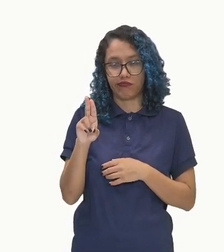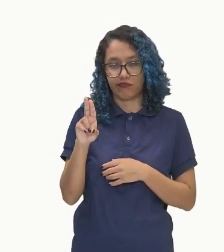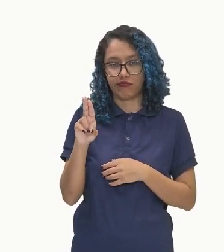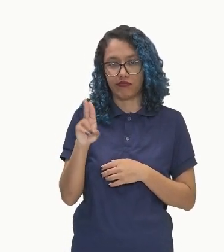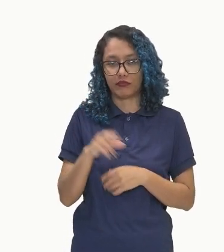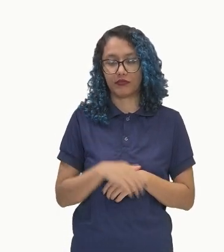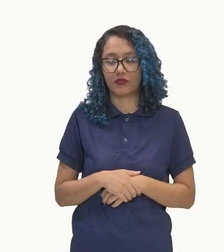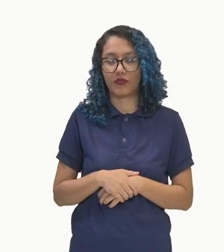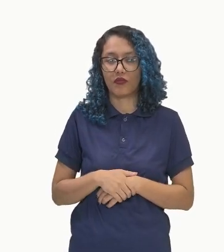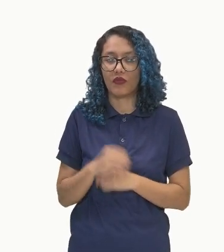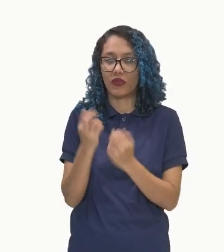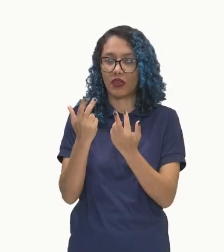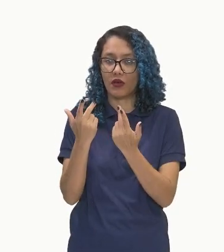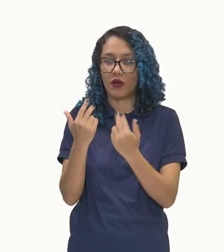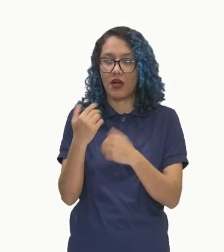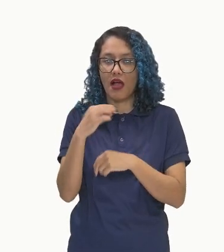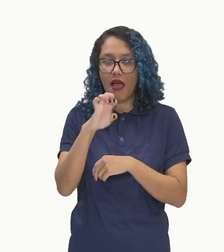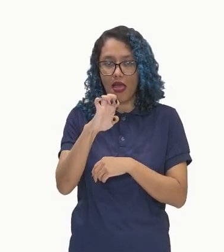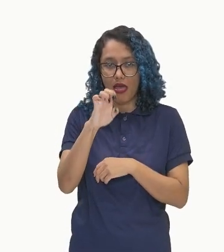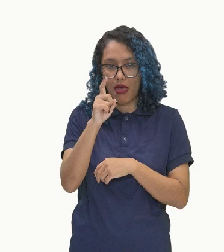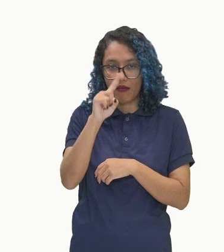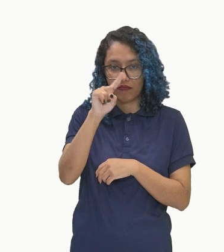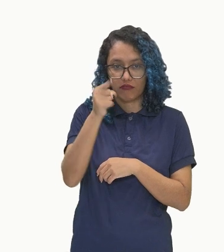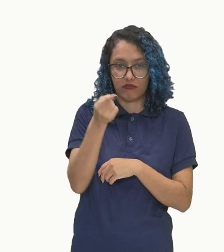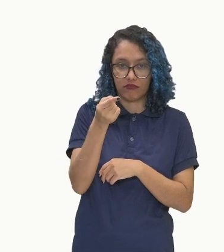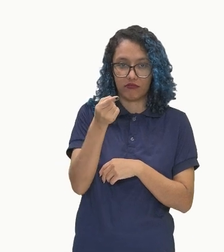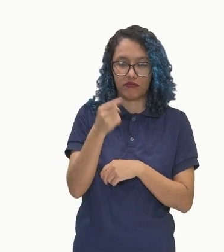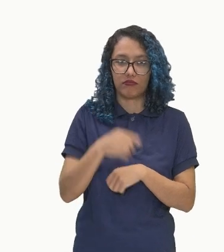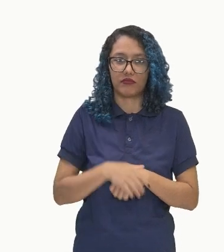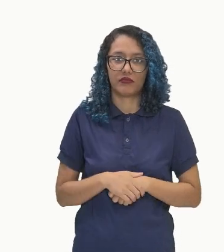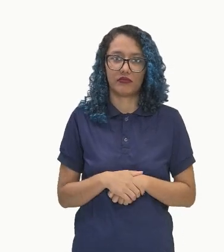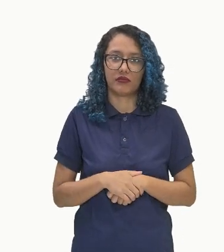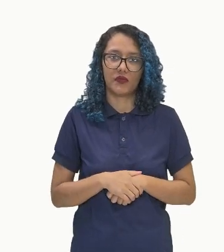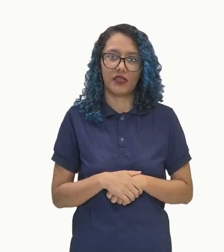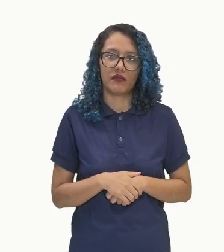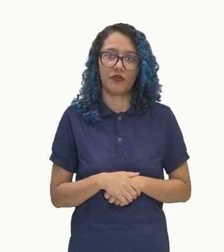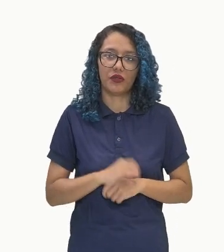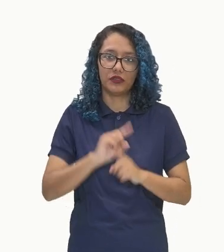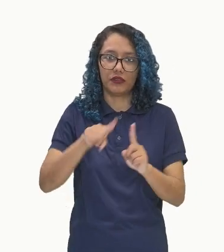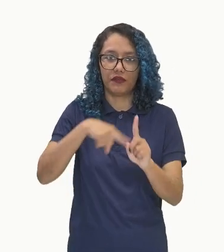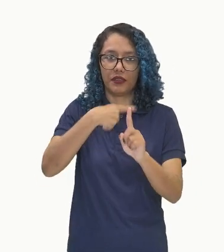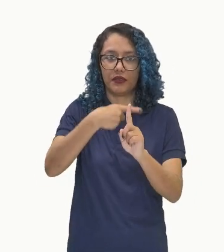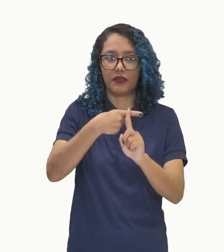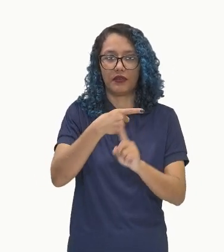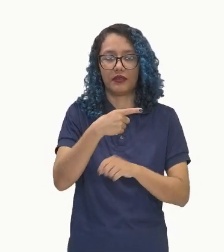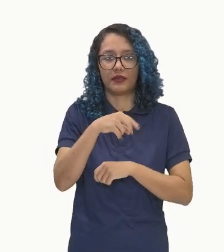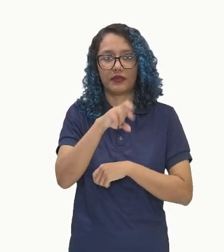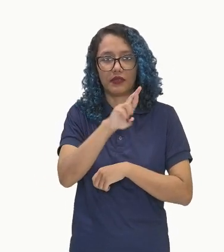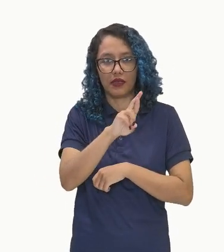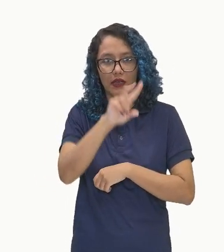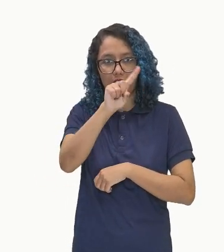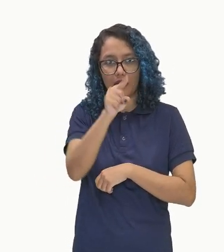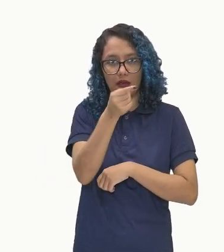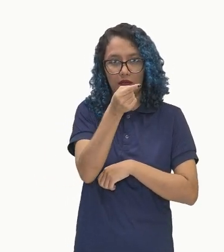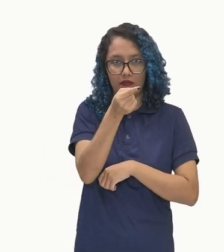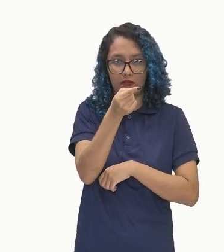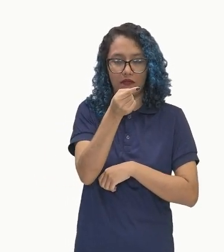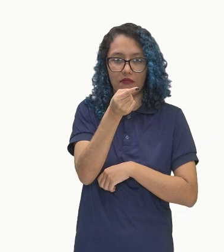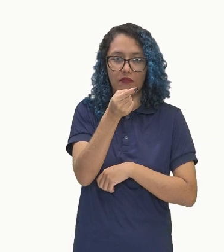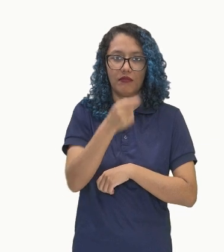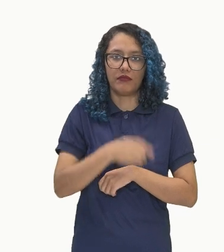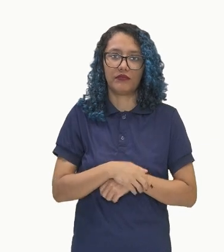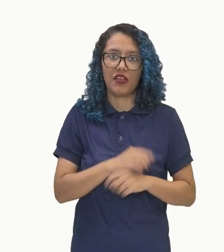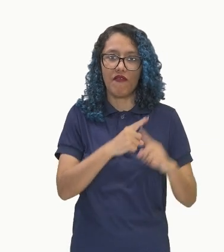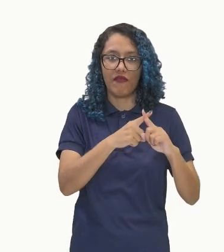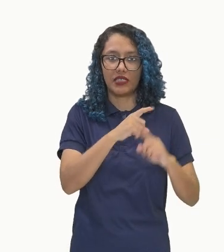mais a resistência interna vezes a corrente que atravessa o